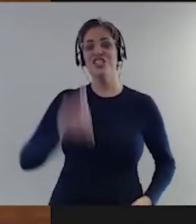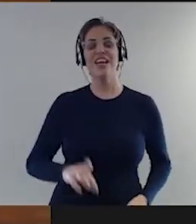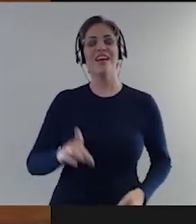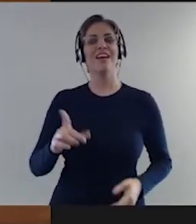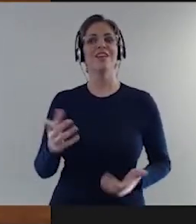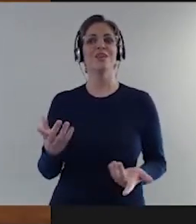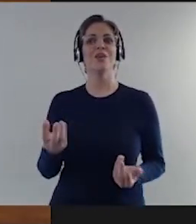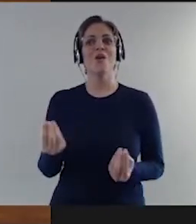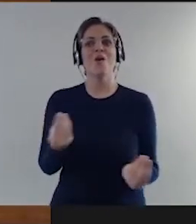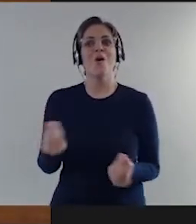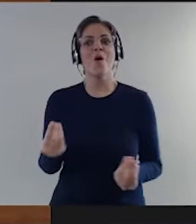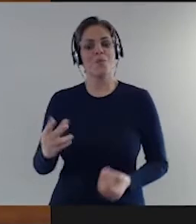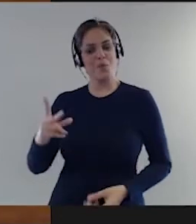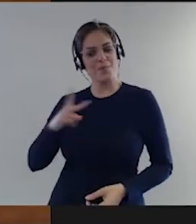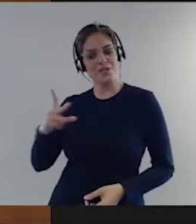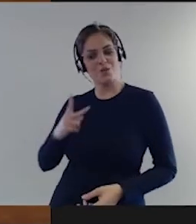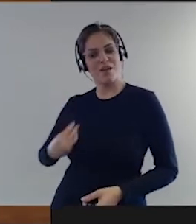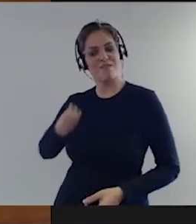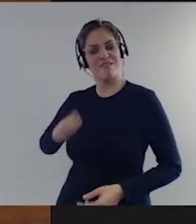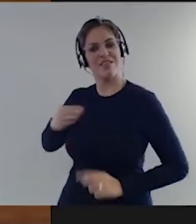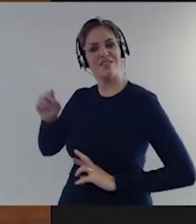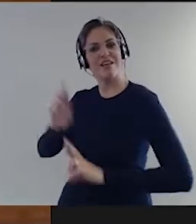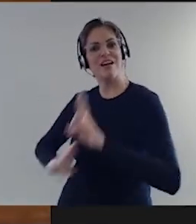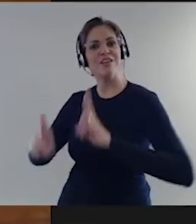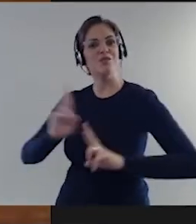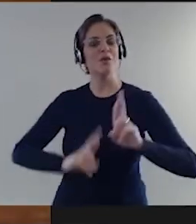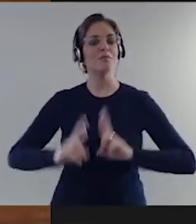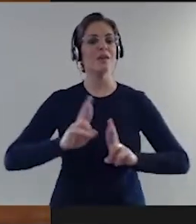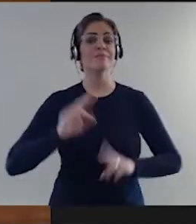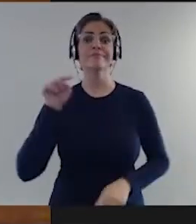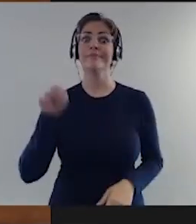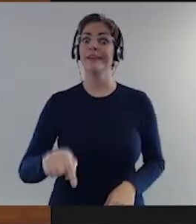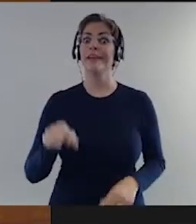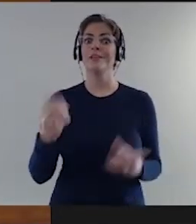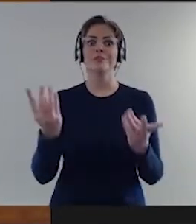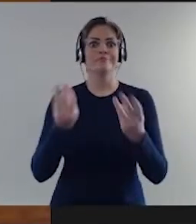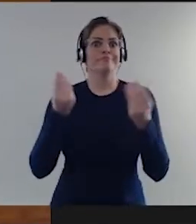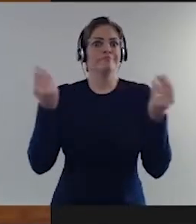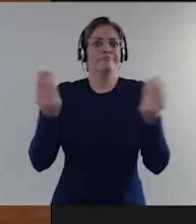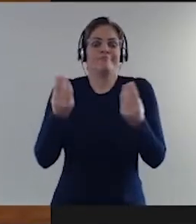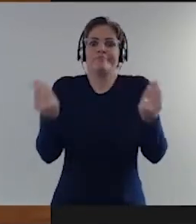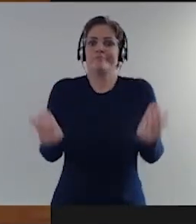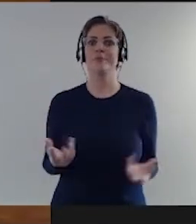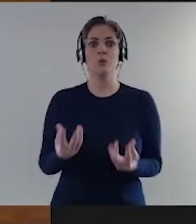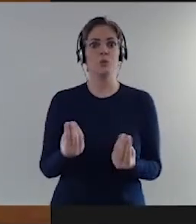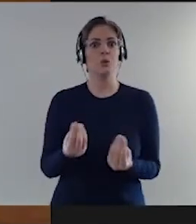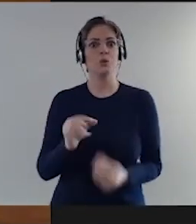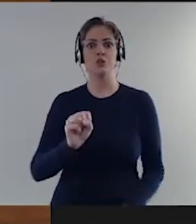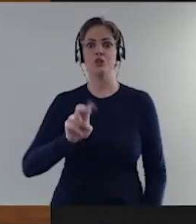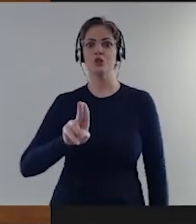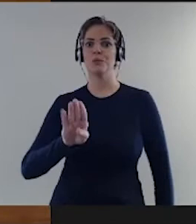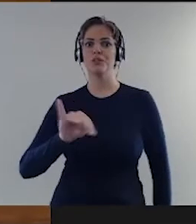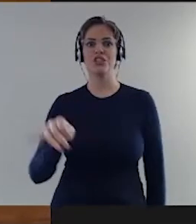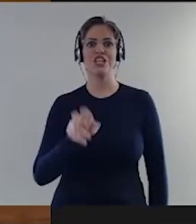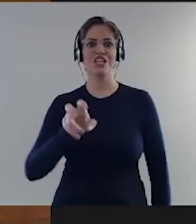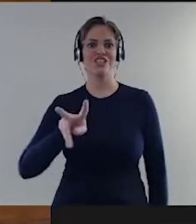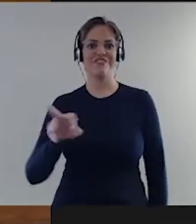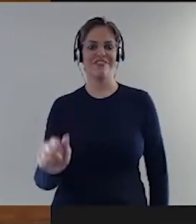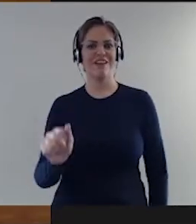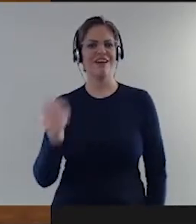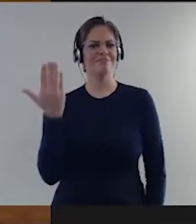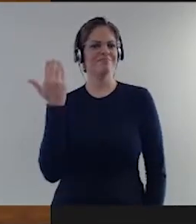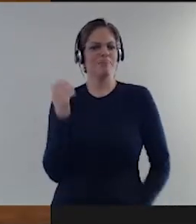relação entre os particulares. E essa relação intersubjetiva, né, primária, que foi a